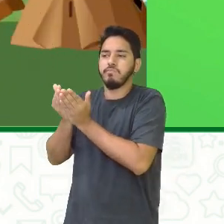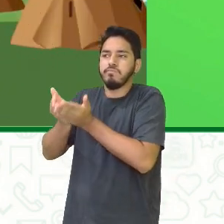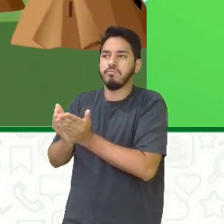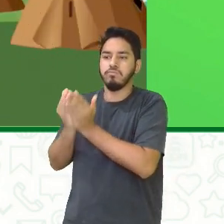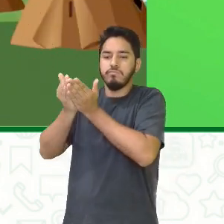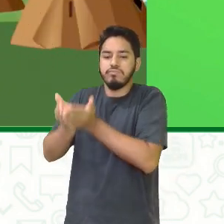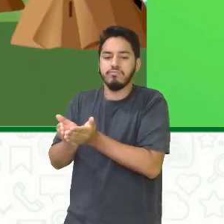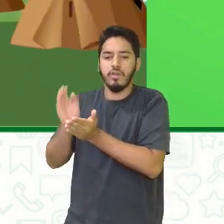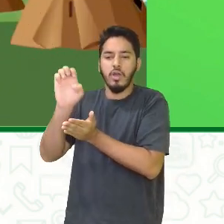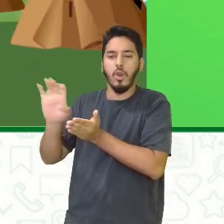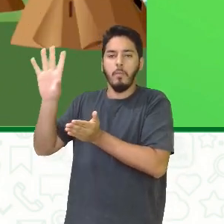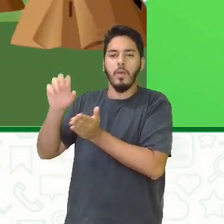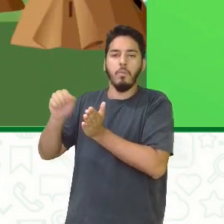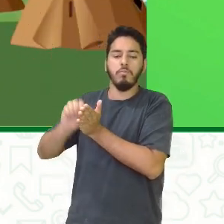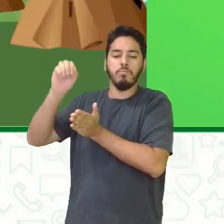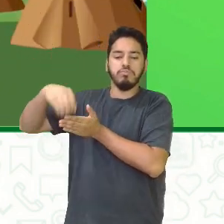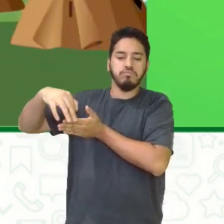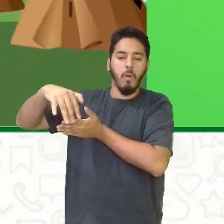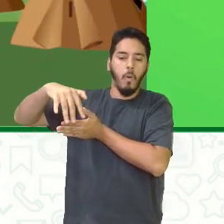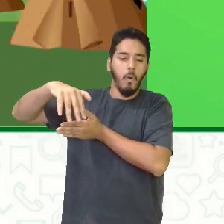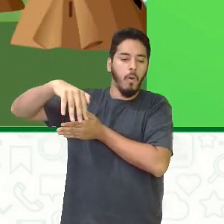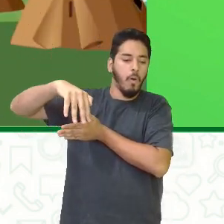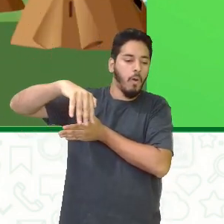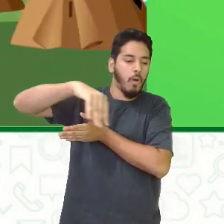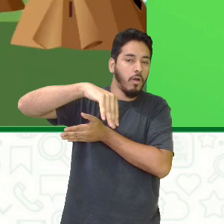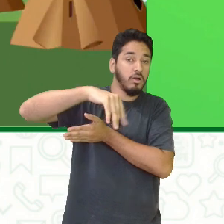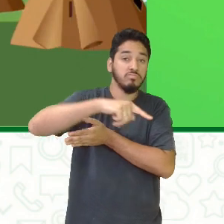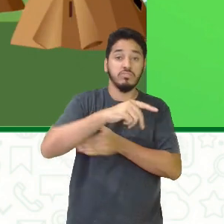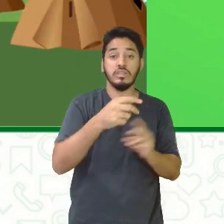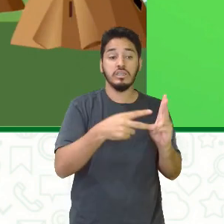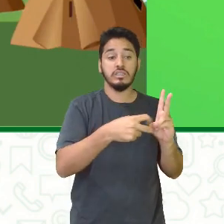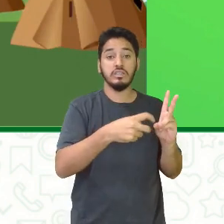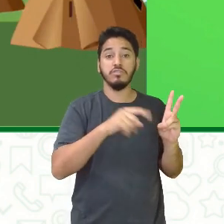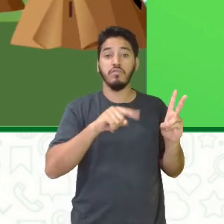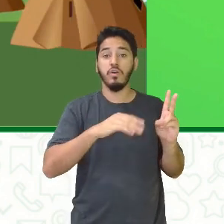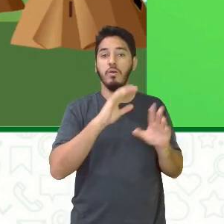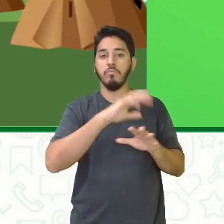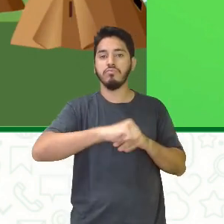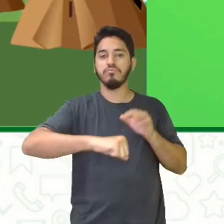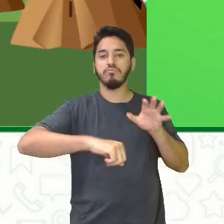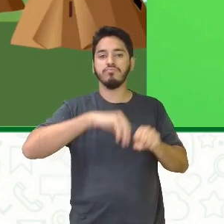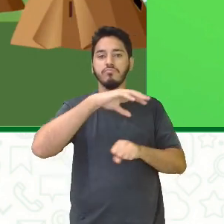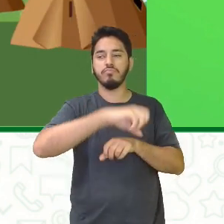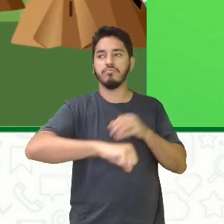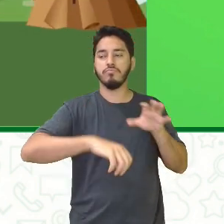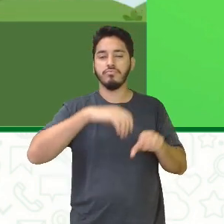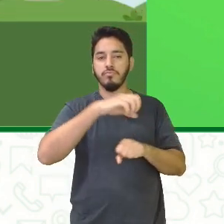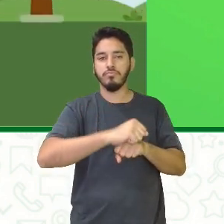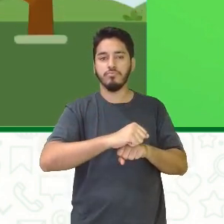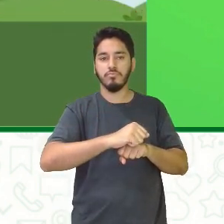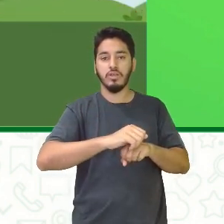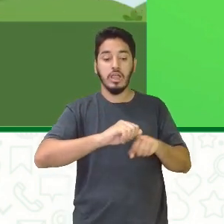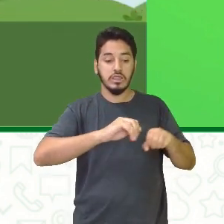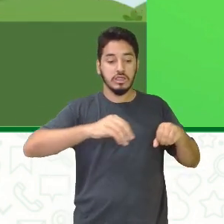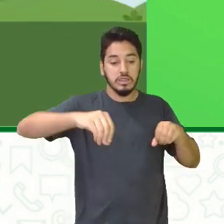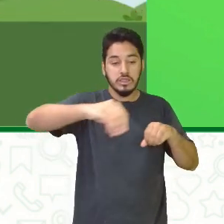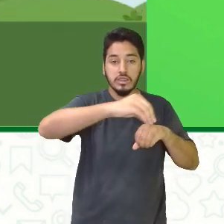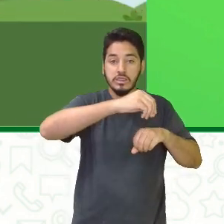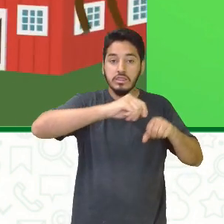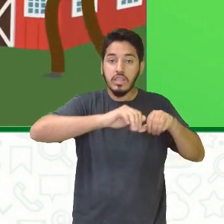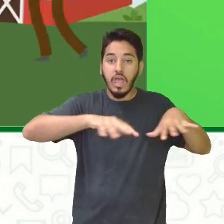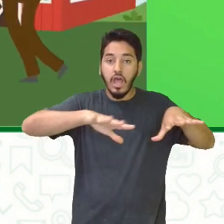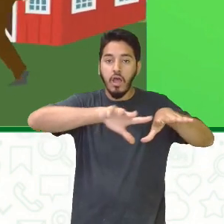século XVI, uma imensa parcela da população indígena foi dizimada. Suas terras foram tiradas deles,